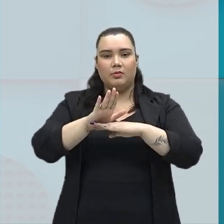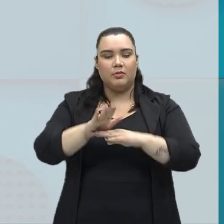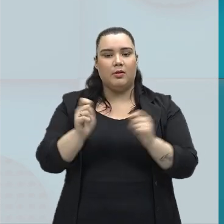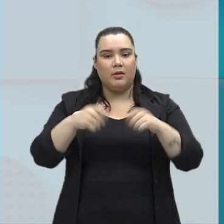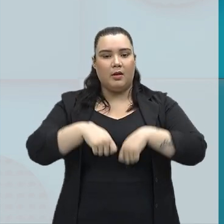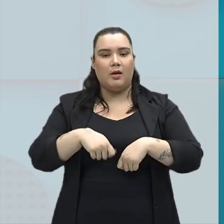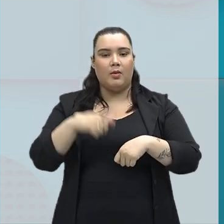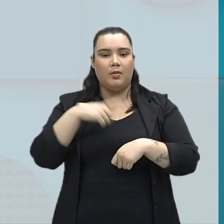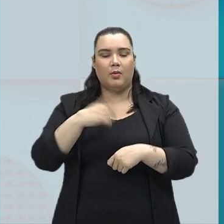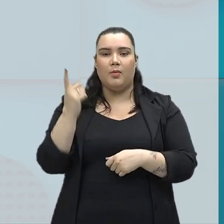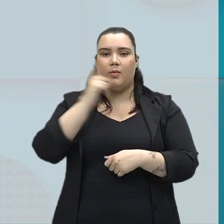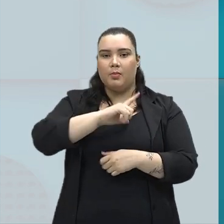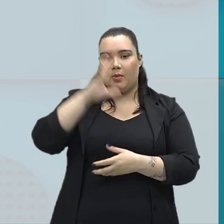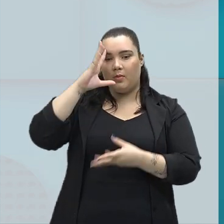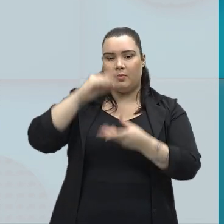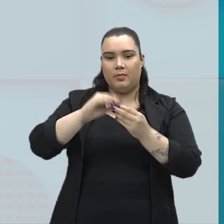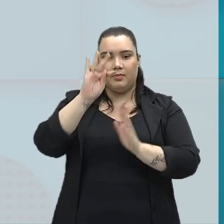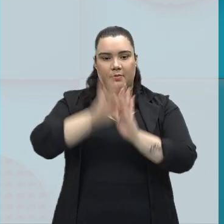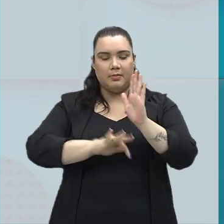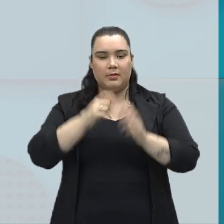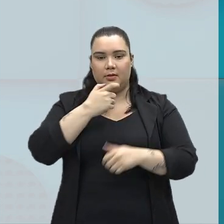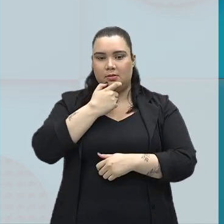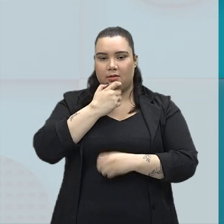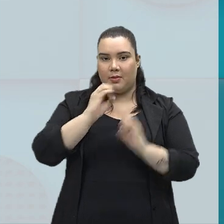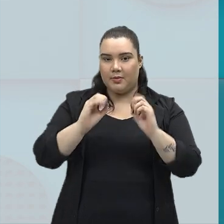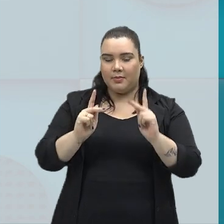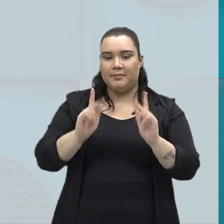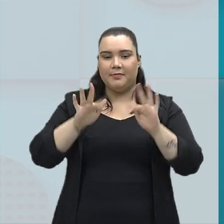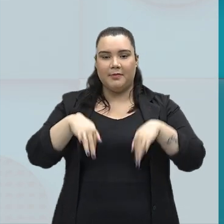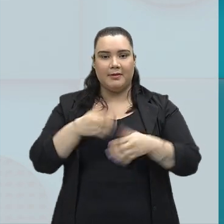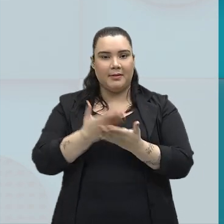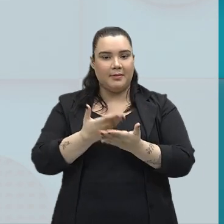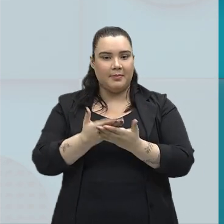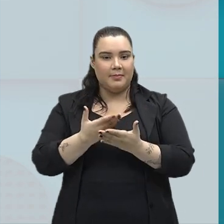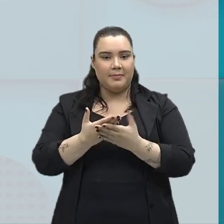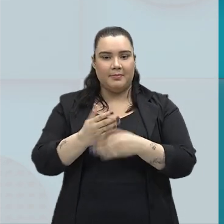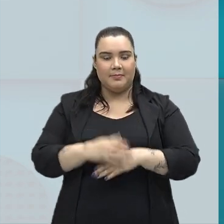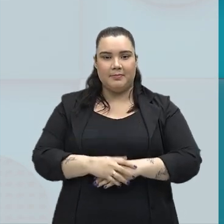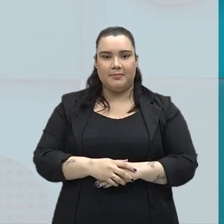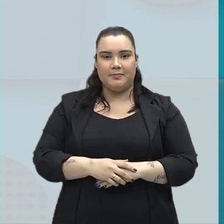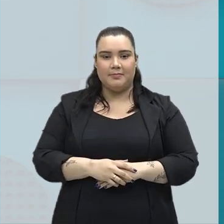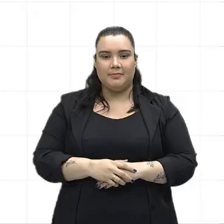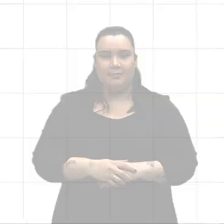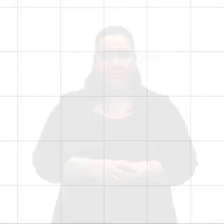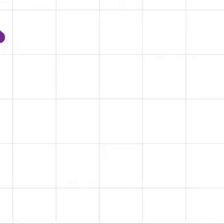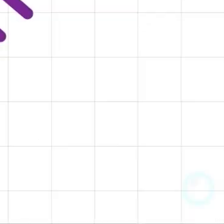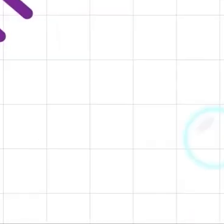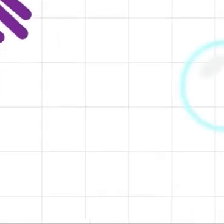muito a compreender textos em língua inglesa, alright? E vamos lá!